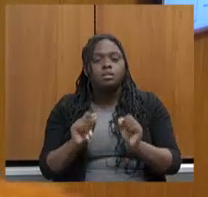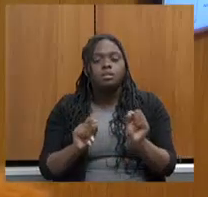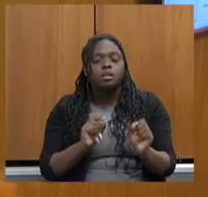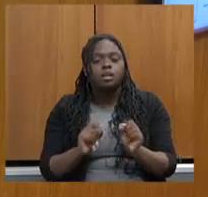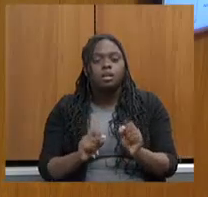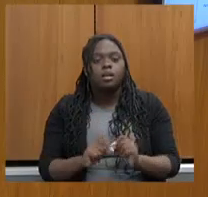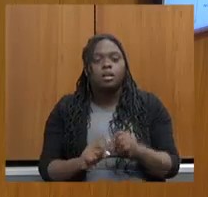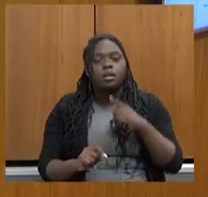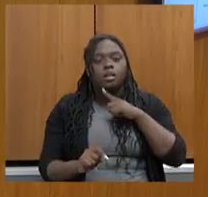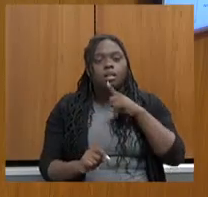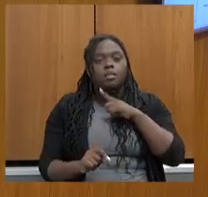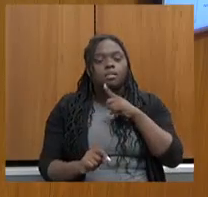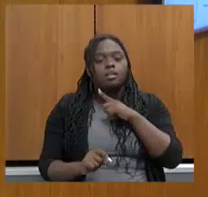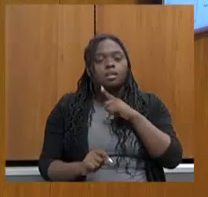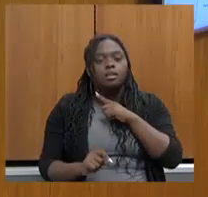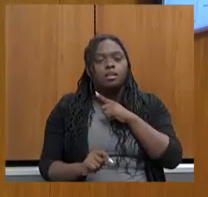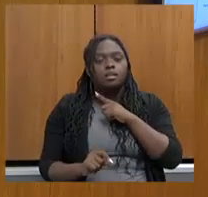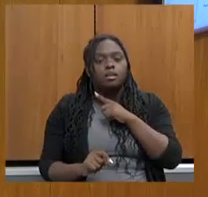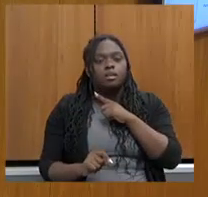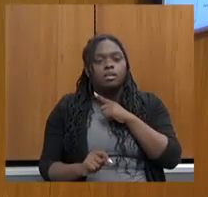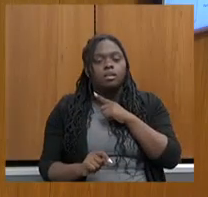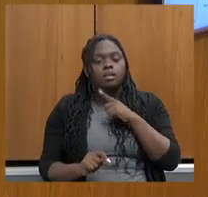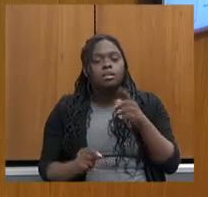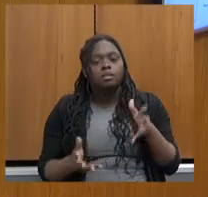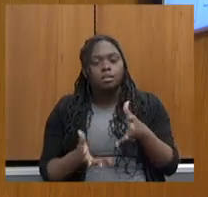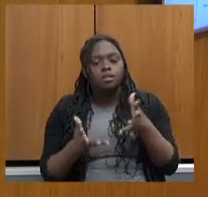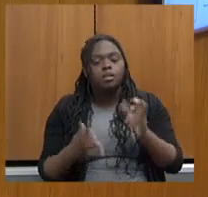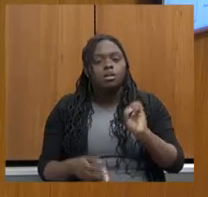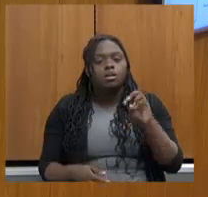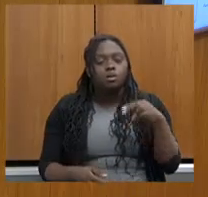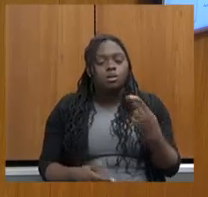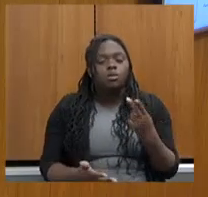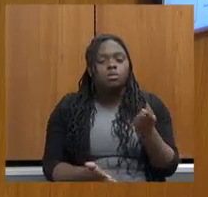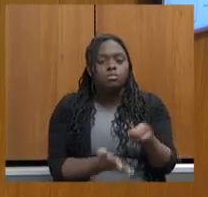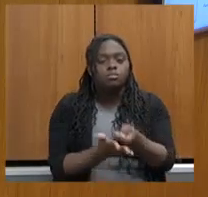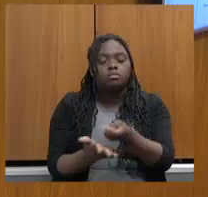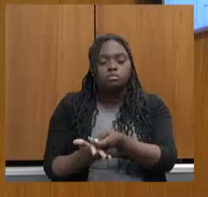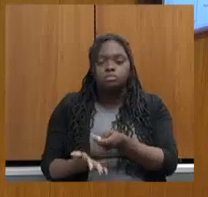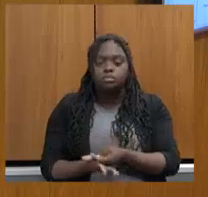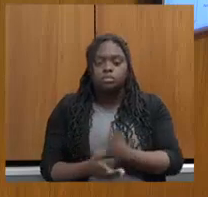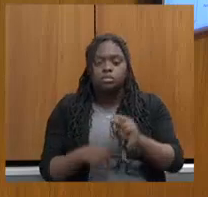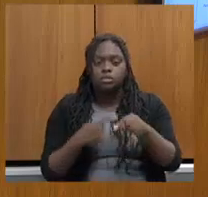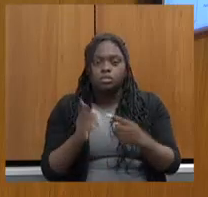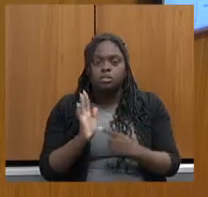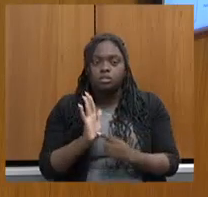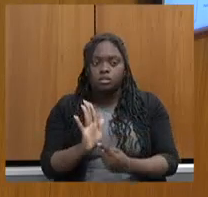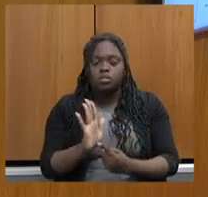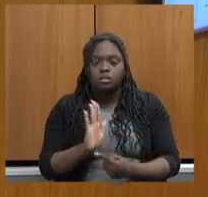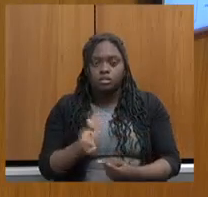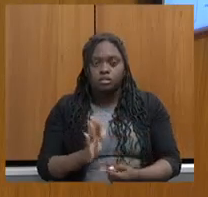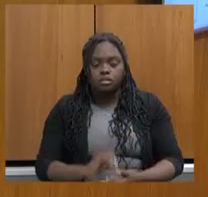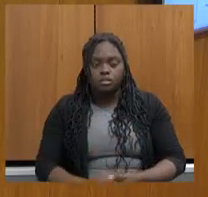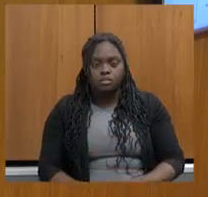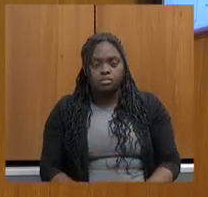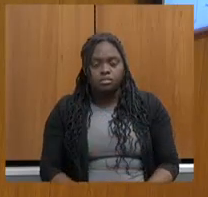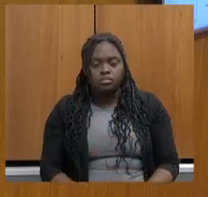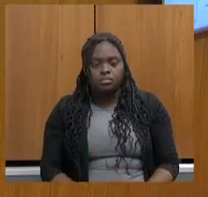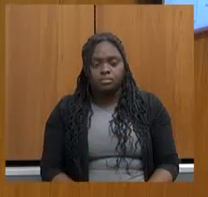investimento ou é custeio logo na frente eu já vou passar aqui pode